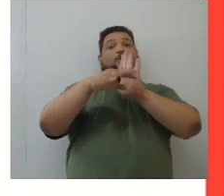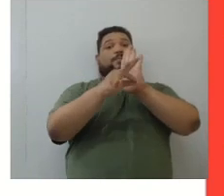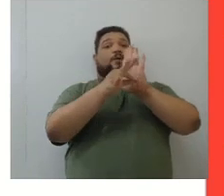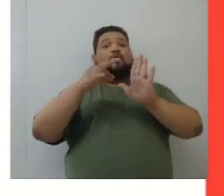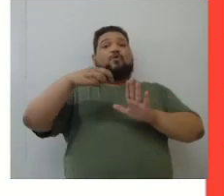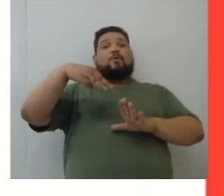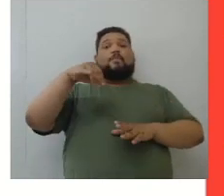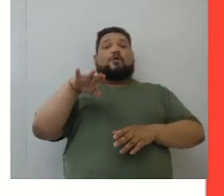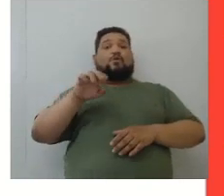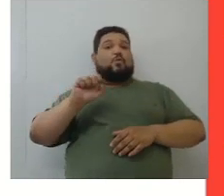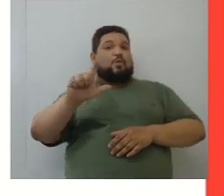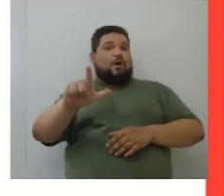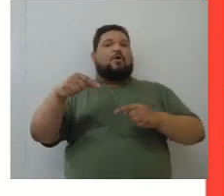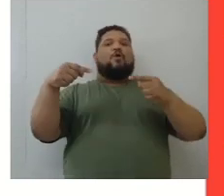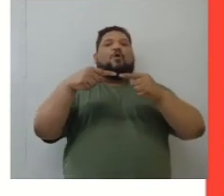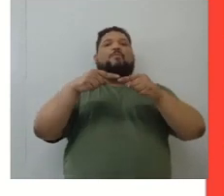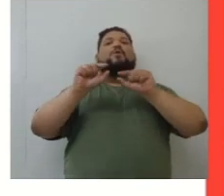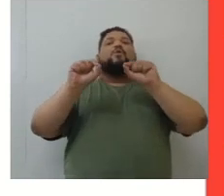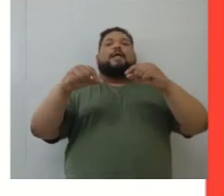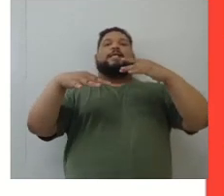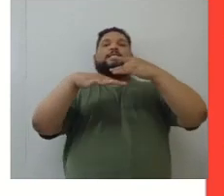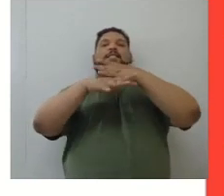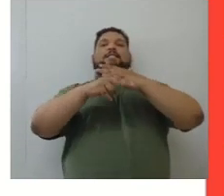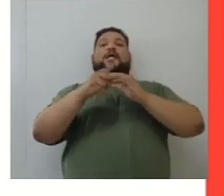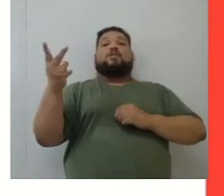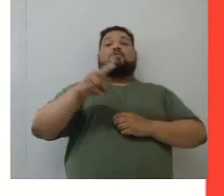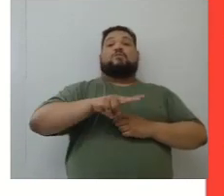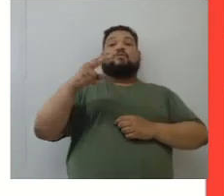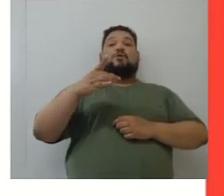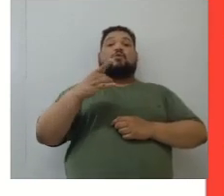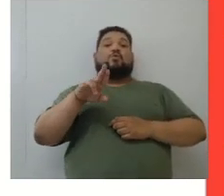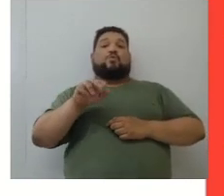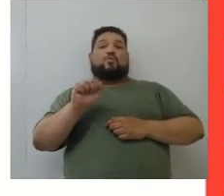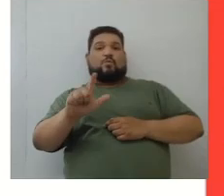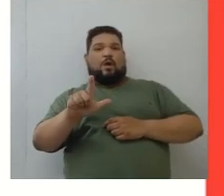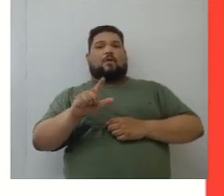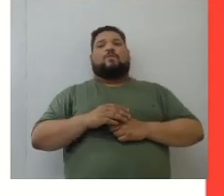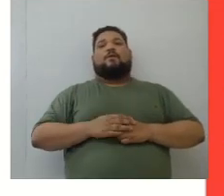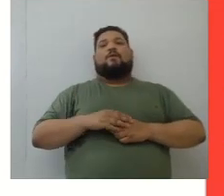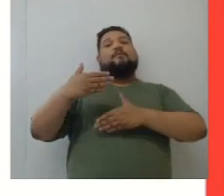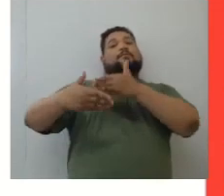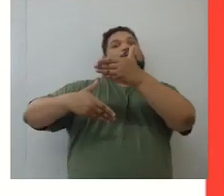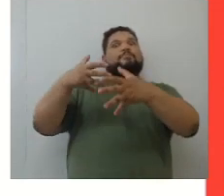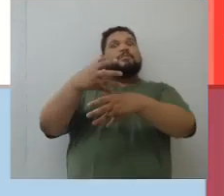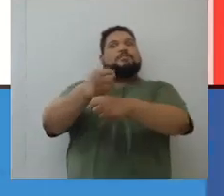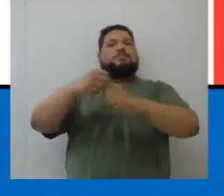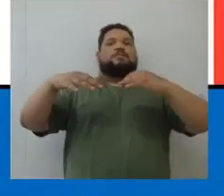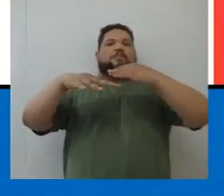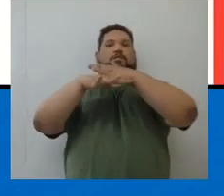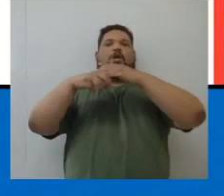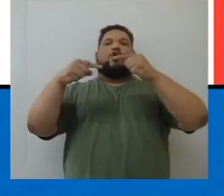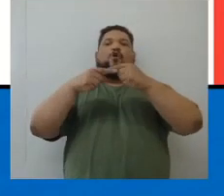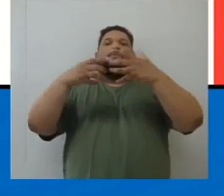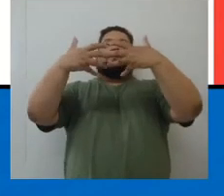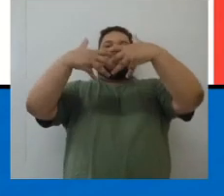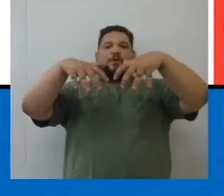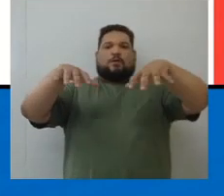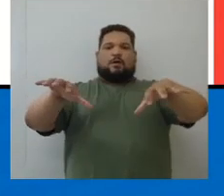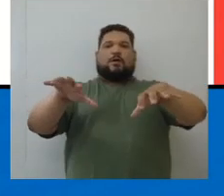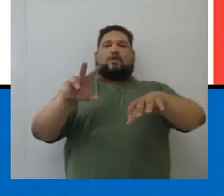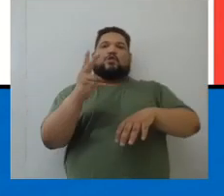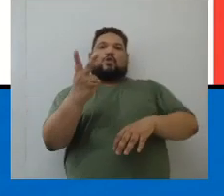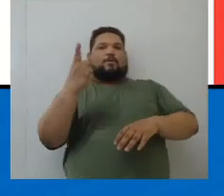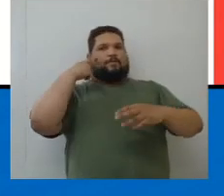Castells, que é o de cidade dual. Dentro do processo da macrocefalia urbana, nós temos a apresentação de dois territórios. Corta de